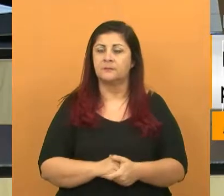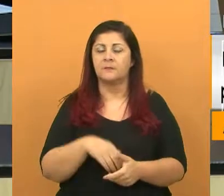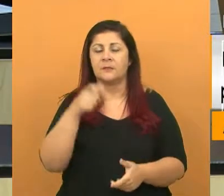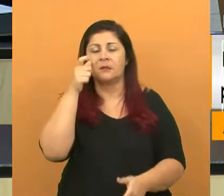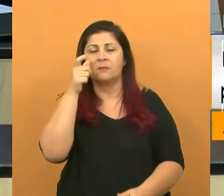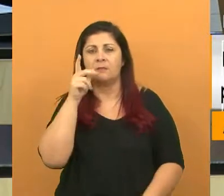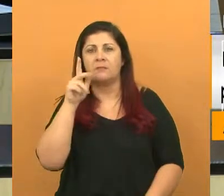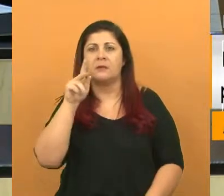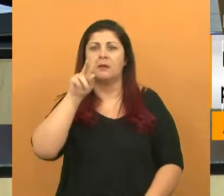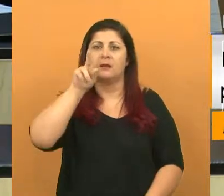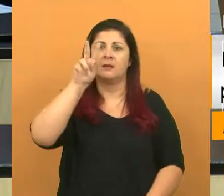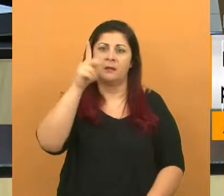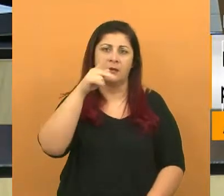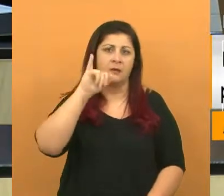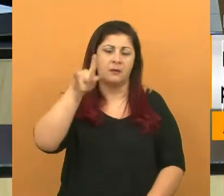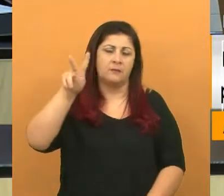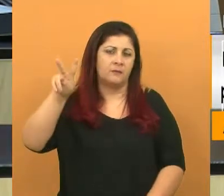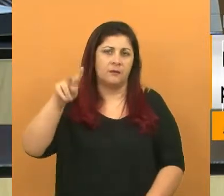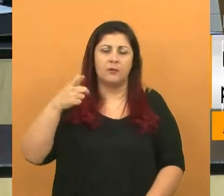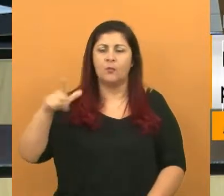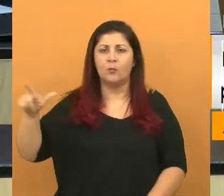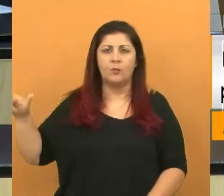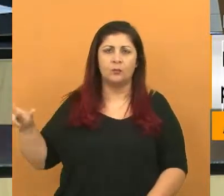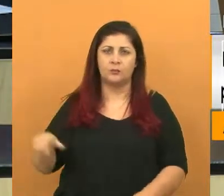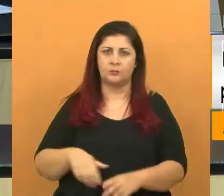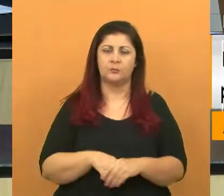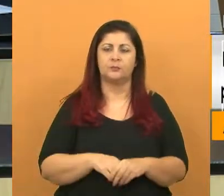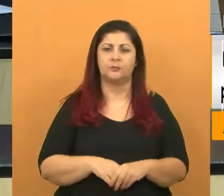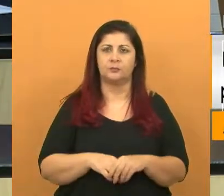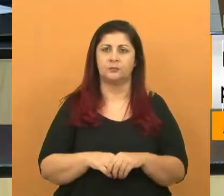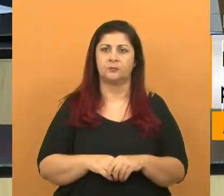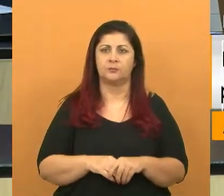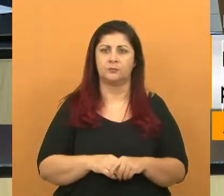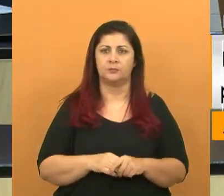hepatite, HIV e sífilis, que está aumentando